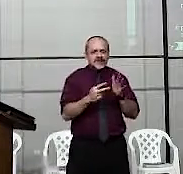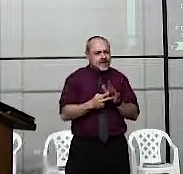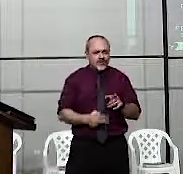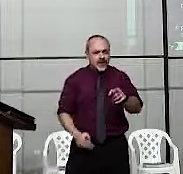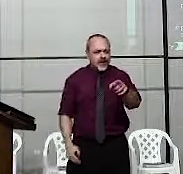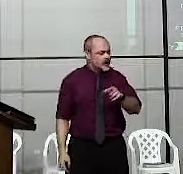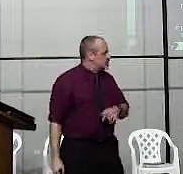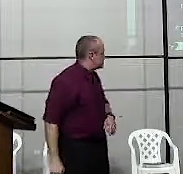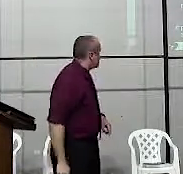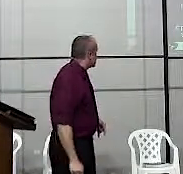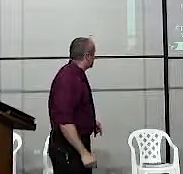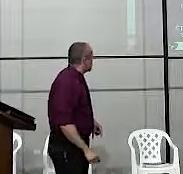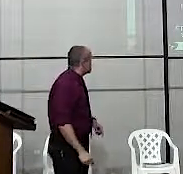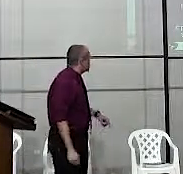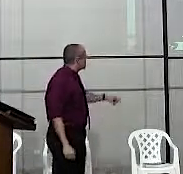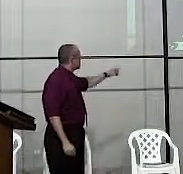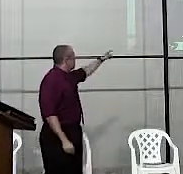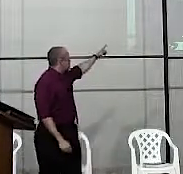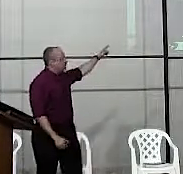O que significa?